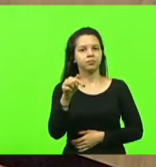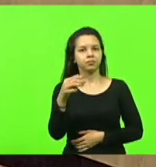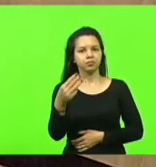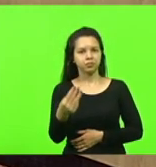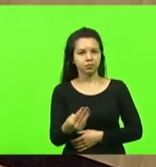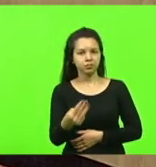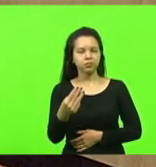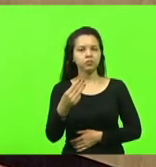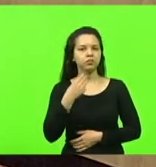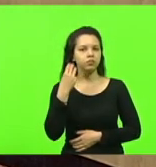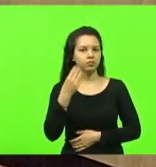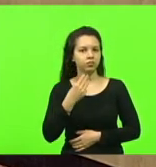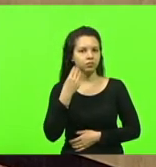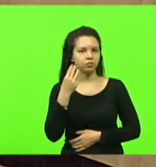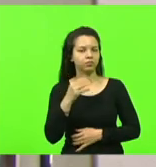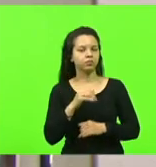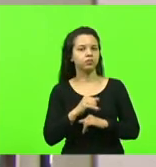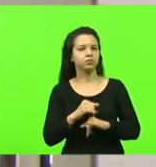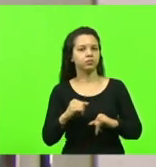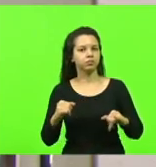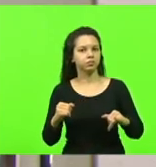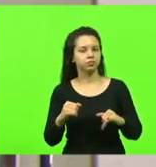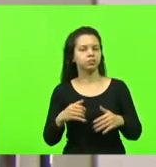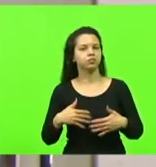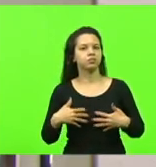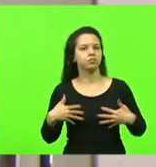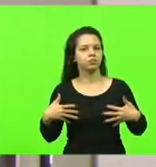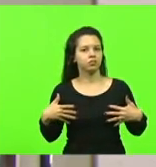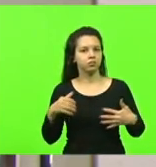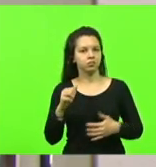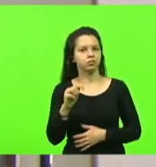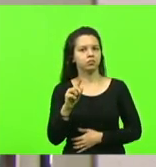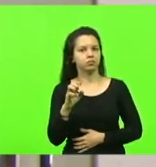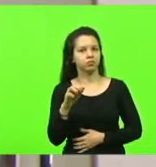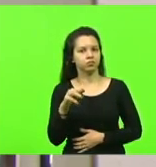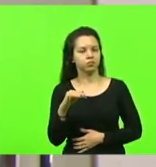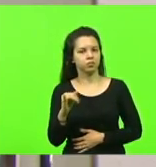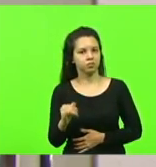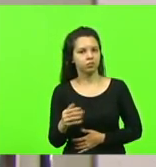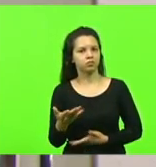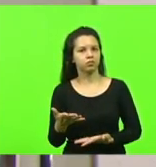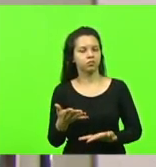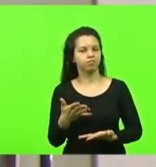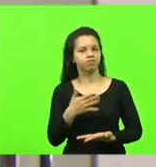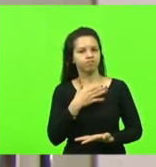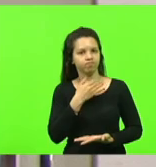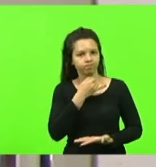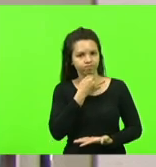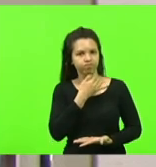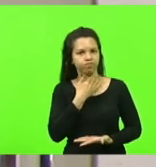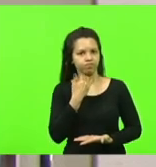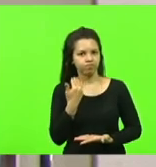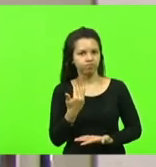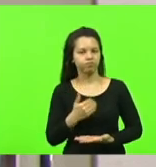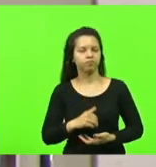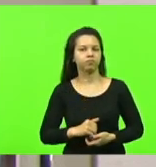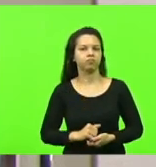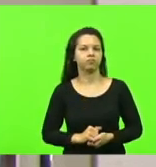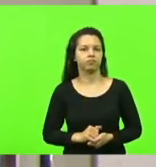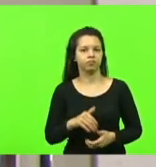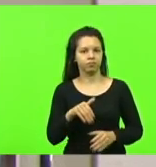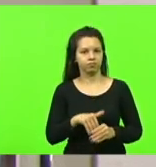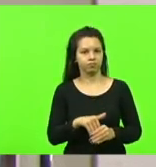deputado Márcio Machado. Manifestando aos familiares do senhor Luiz Ademar Paz. Pesar por seu falecimento. Em discussão. Não havendo quem queira discutir, em